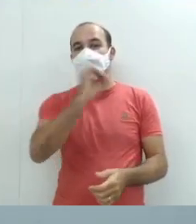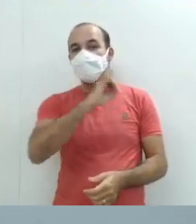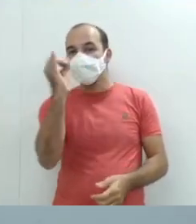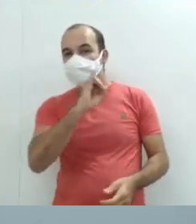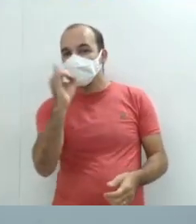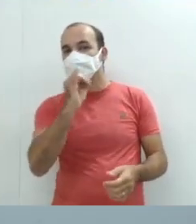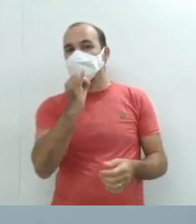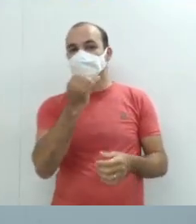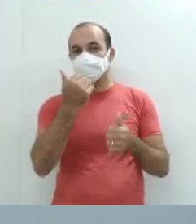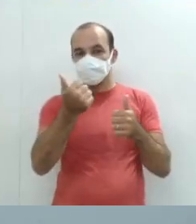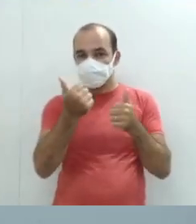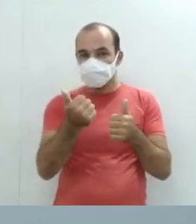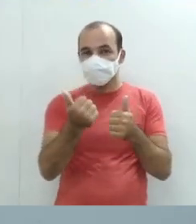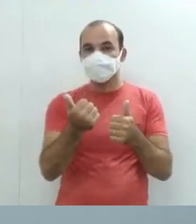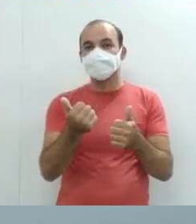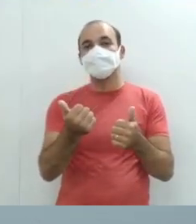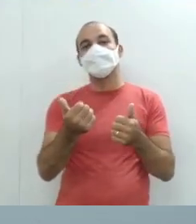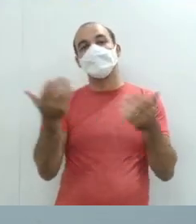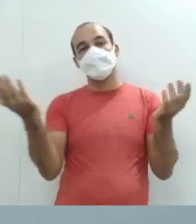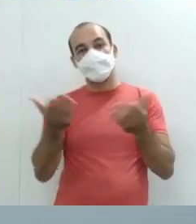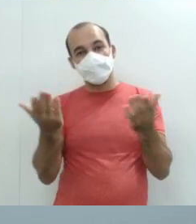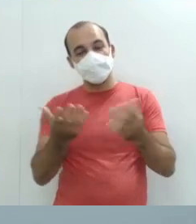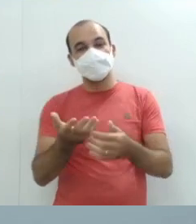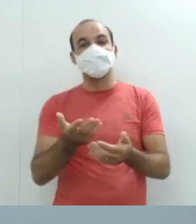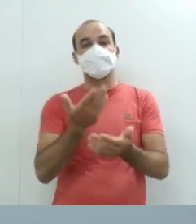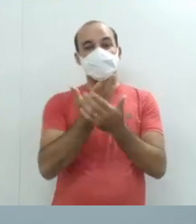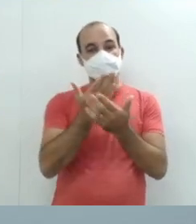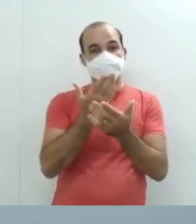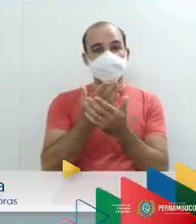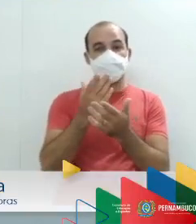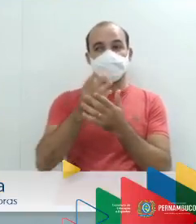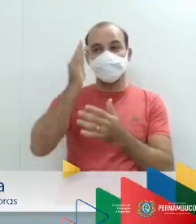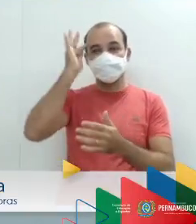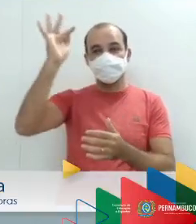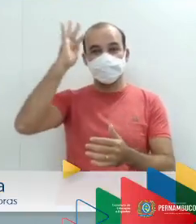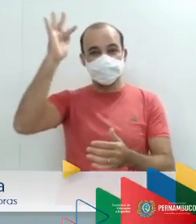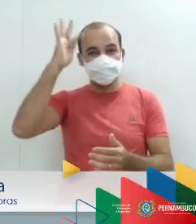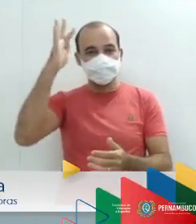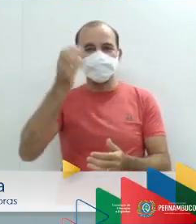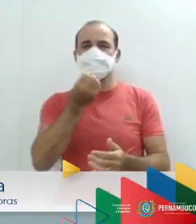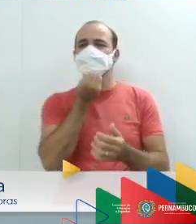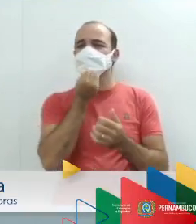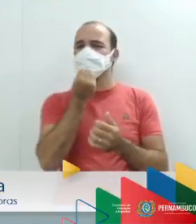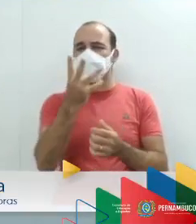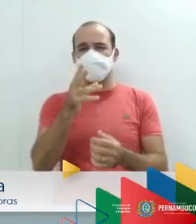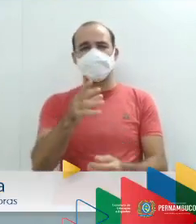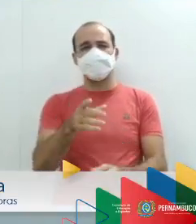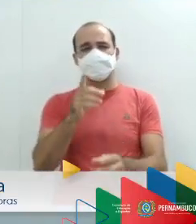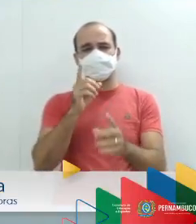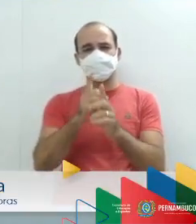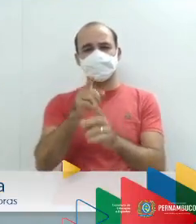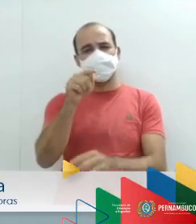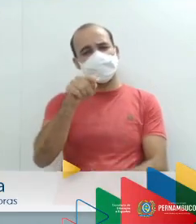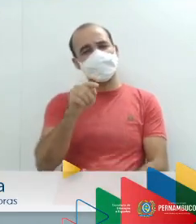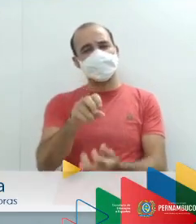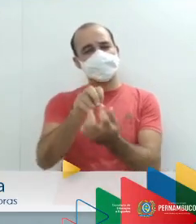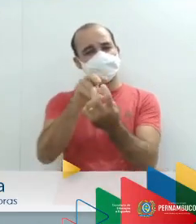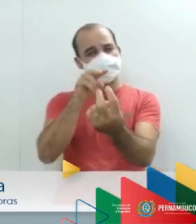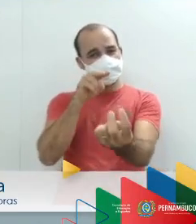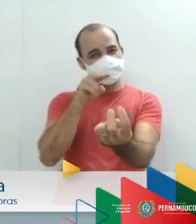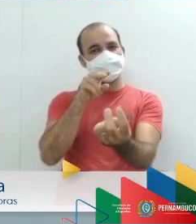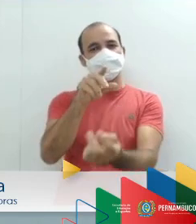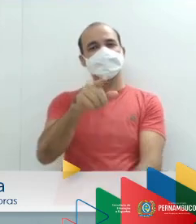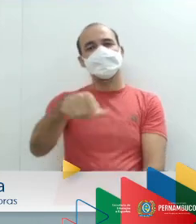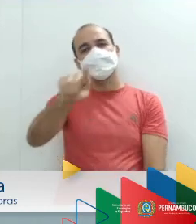Olá, galera! Estamos de volta para mais uma aula de filosofia. Que bom reencontrá-los! E aí, como é que estão